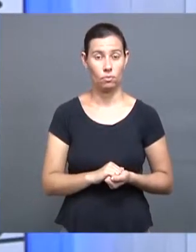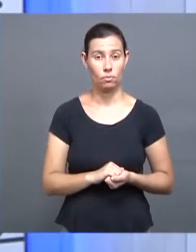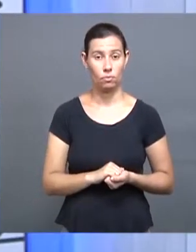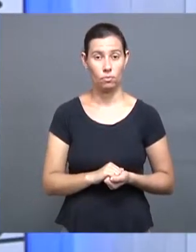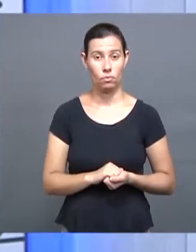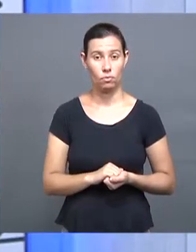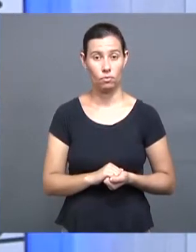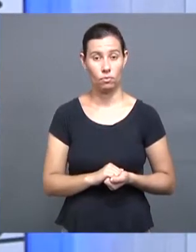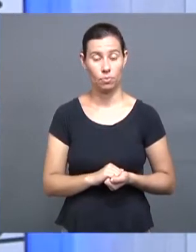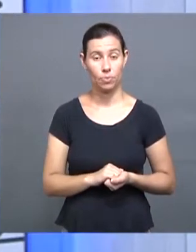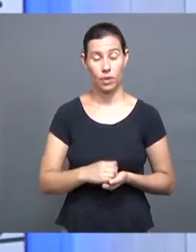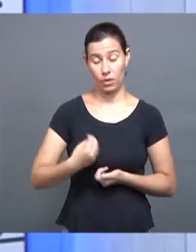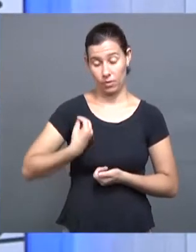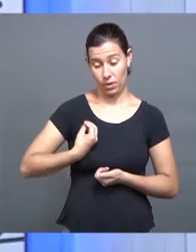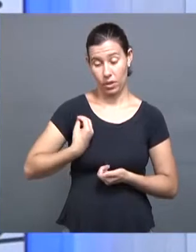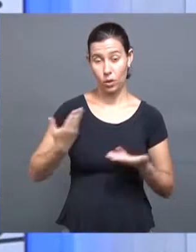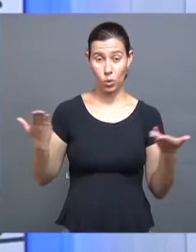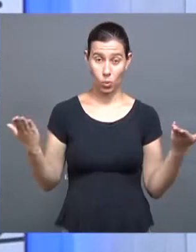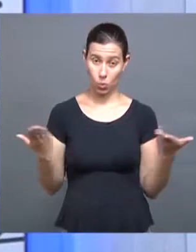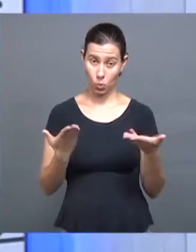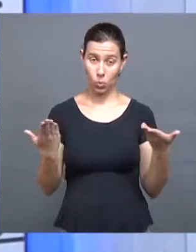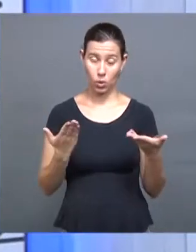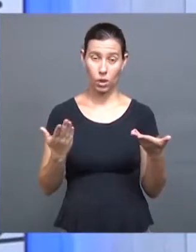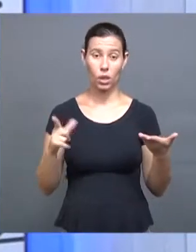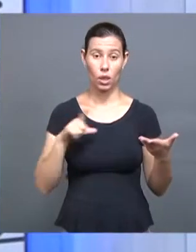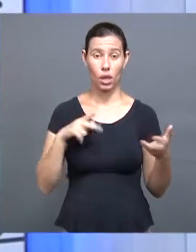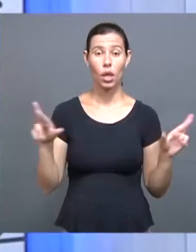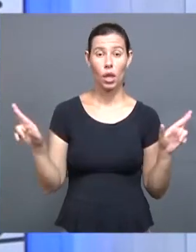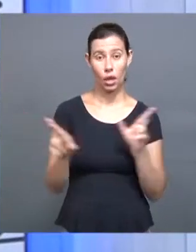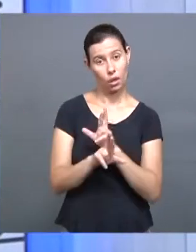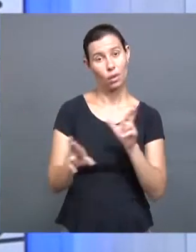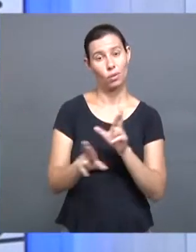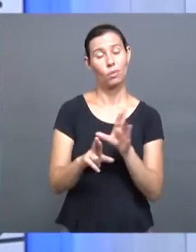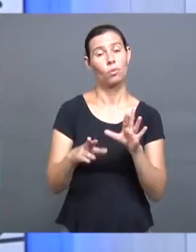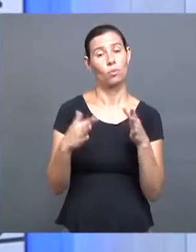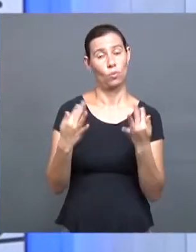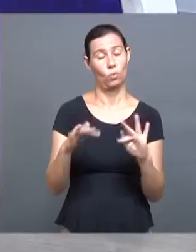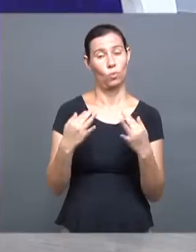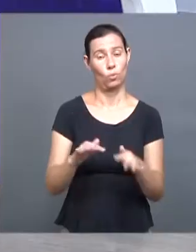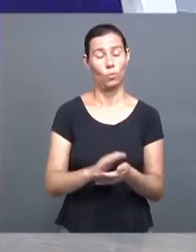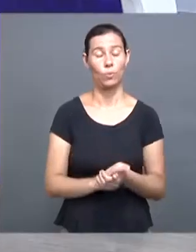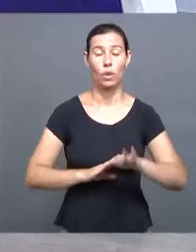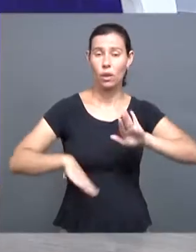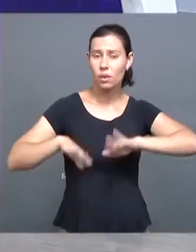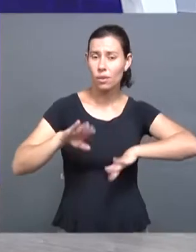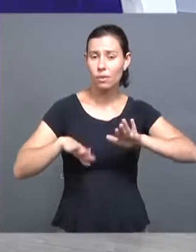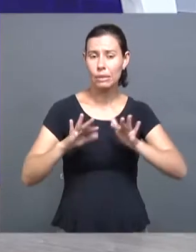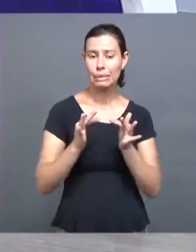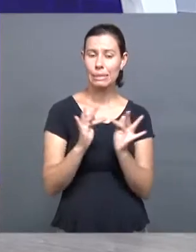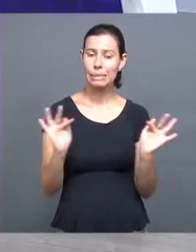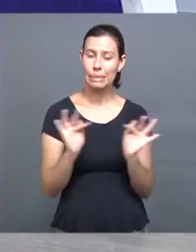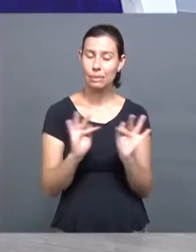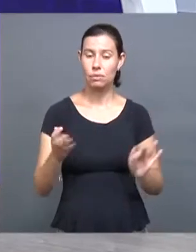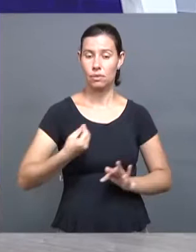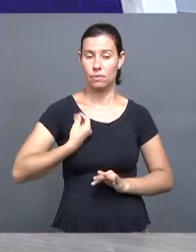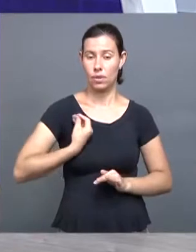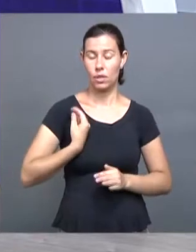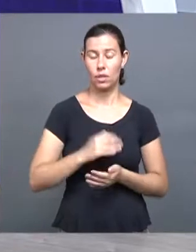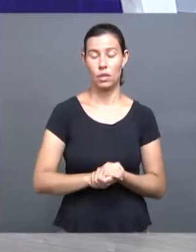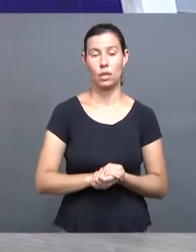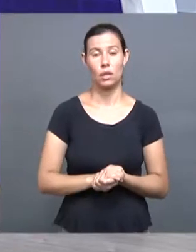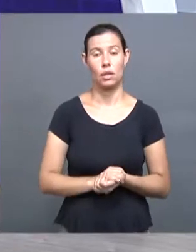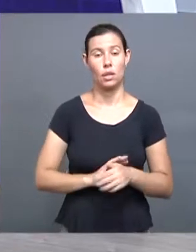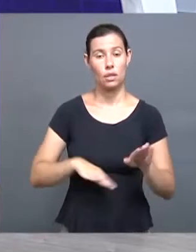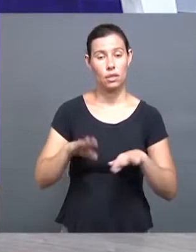o modo de vida nosso hoje tem uma relação muito íntima. Certo? Às vezes até coisas simples do dia a dia, né? Por exemplo, a posição em